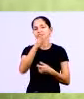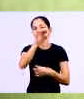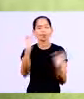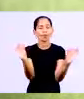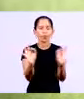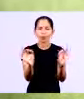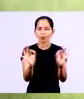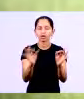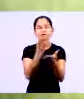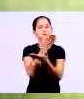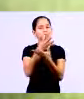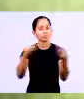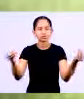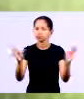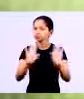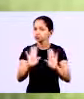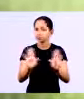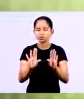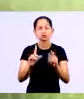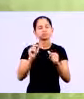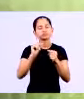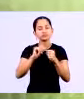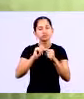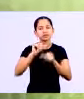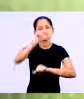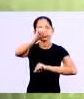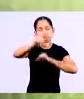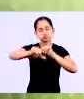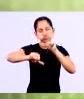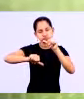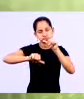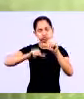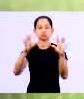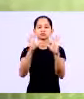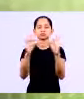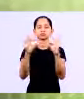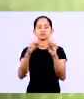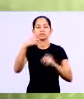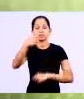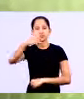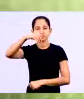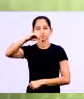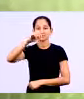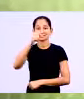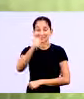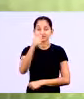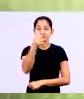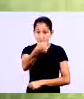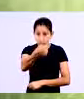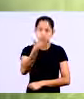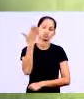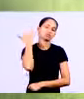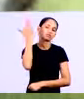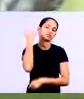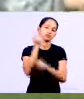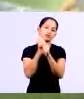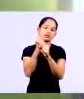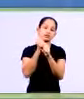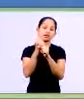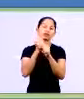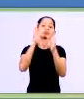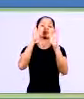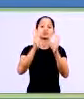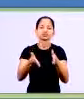dele, que perderam o acento com essa reforma ortográfica de 1971. É tanto que é comum vocês encontrarem pessoas que